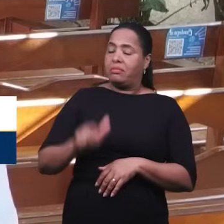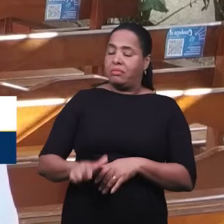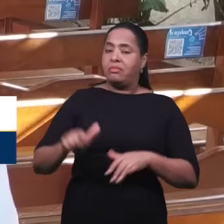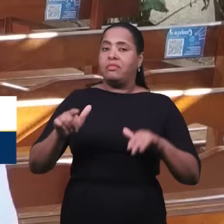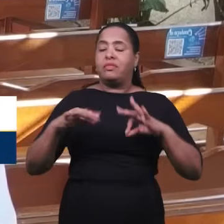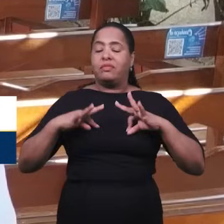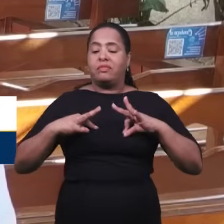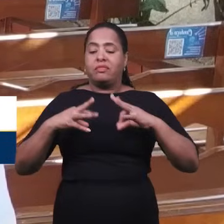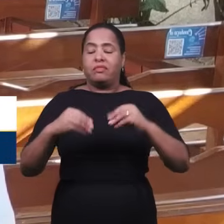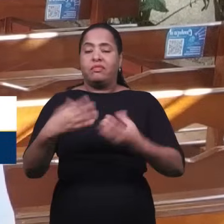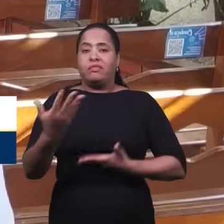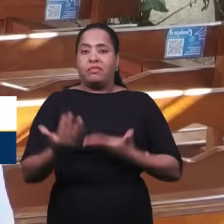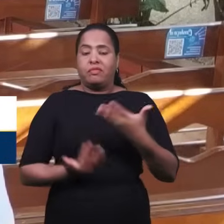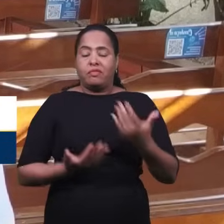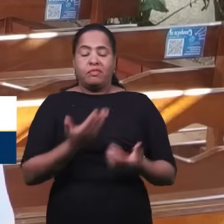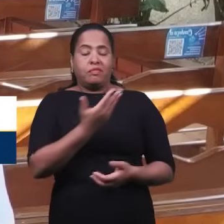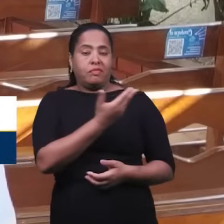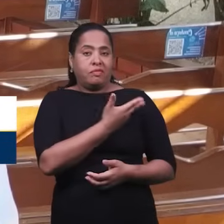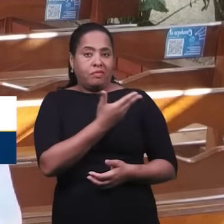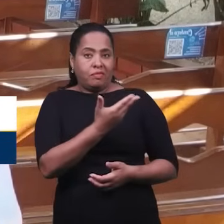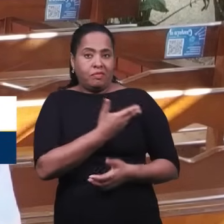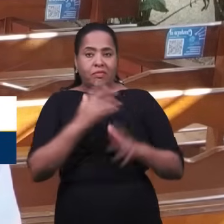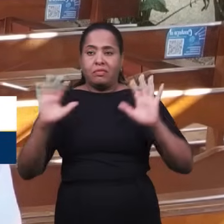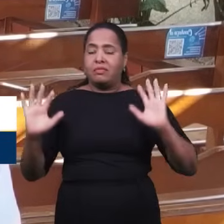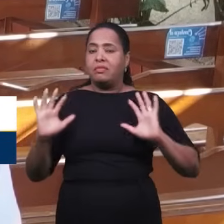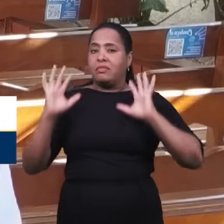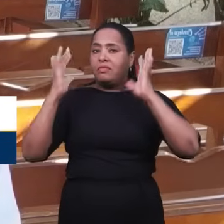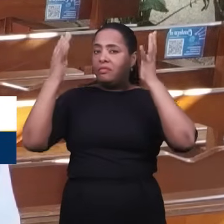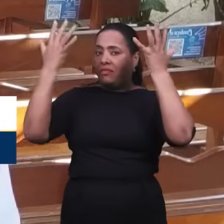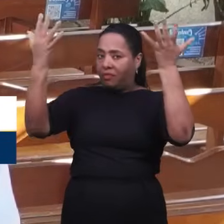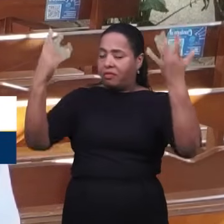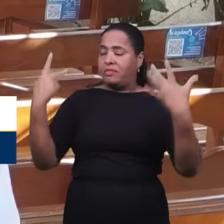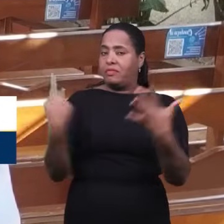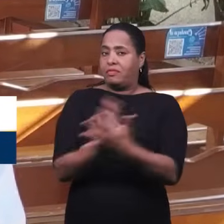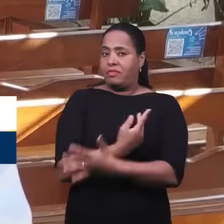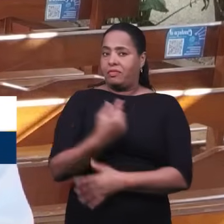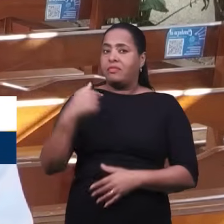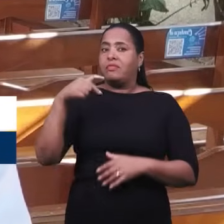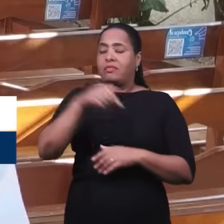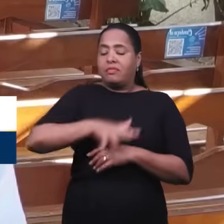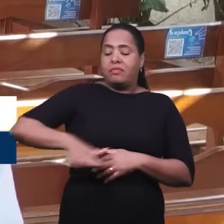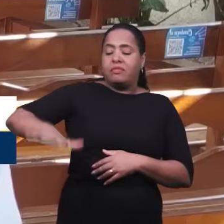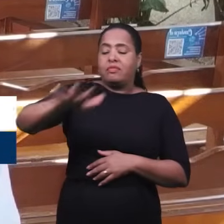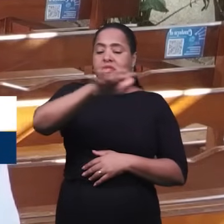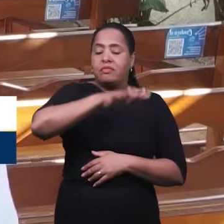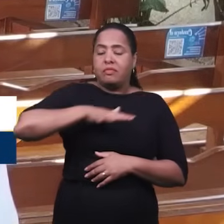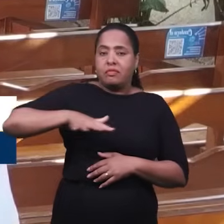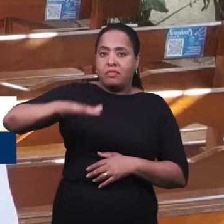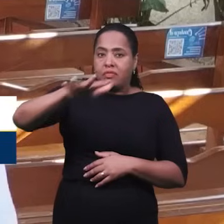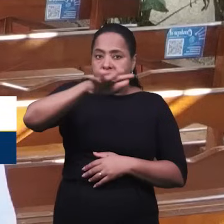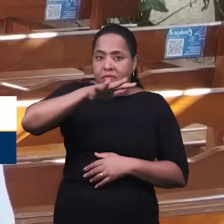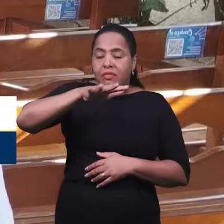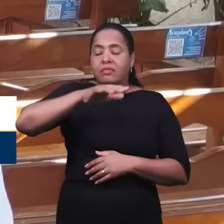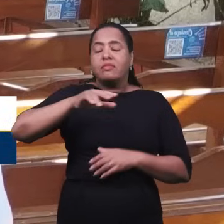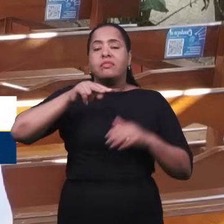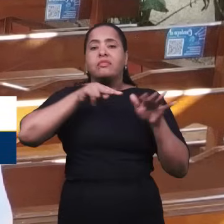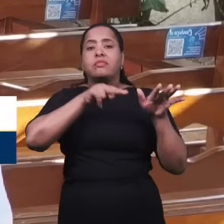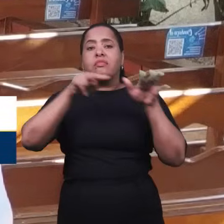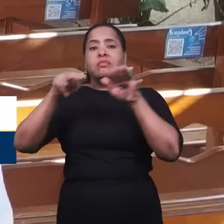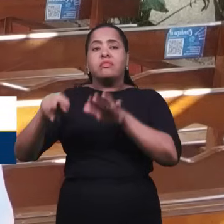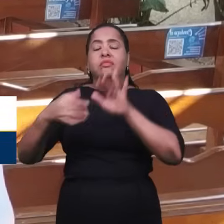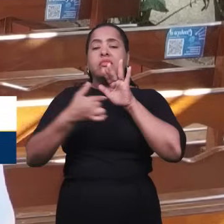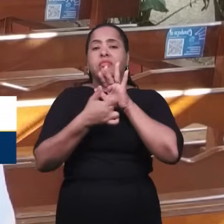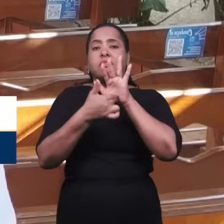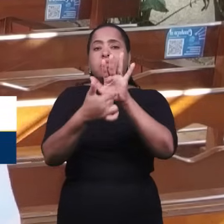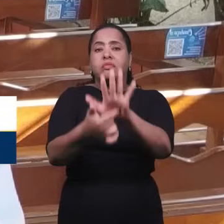traremos para todos os nossos irmãos e amigos eventos que aconteceram aqui na nossa região. E nesta